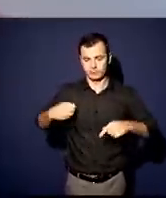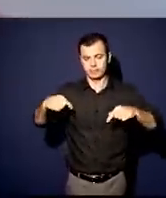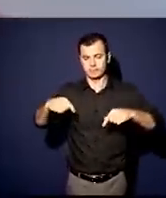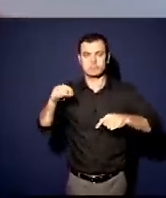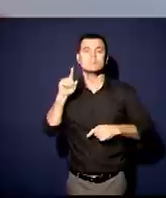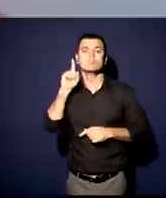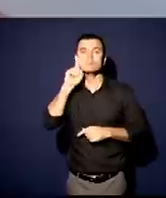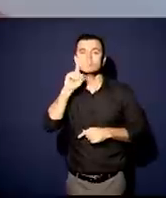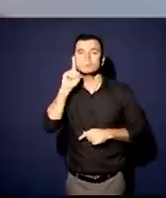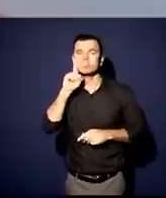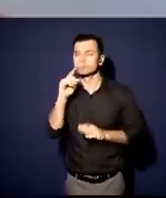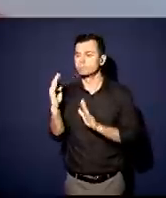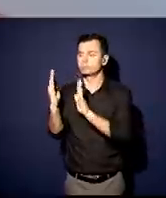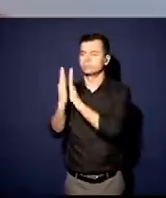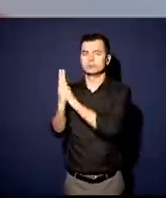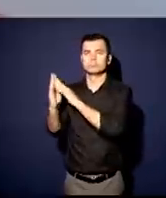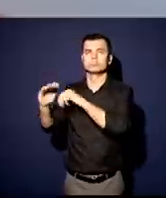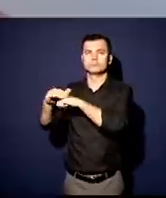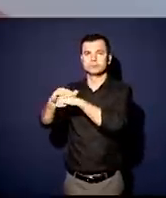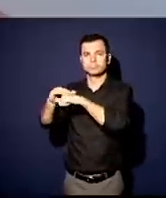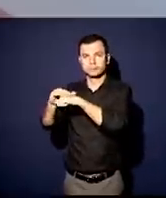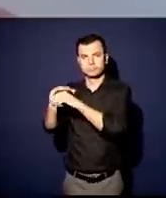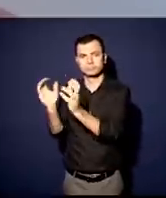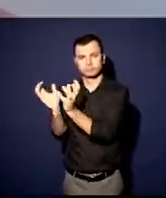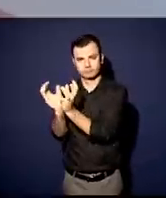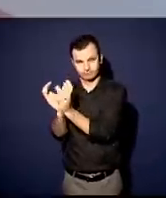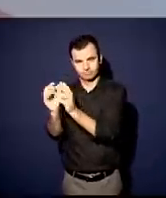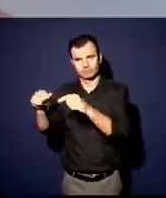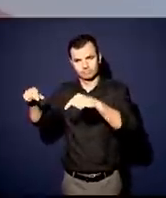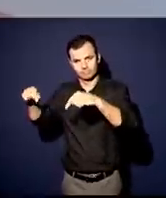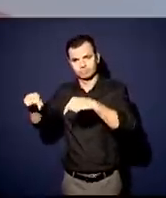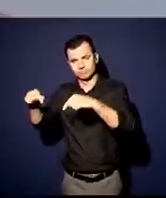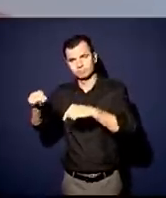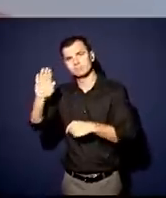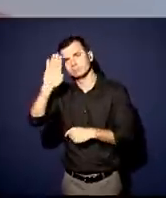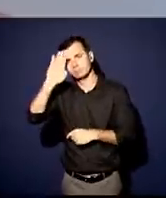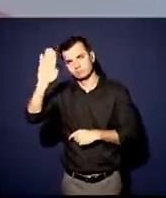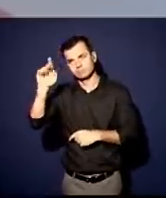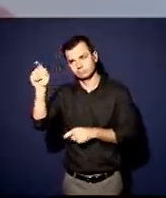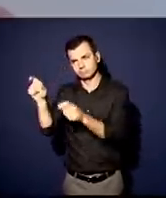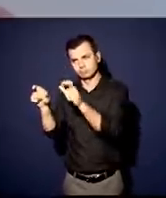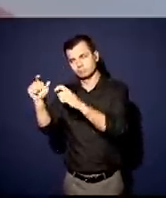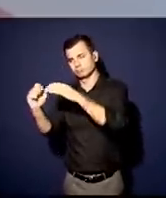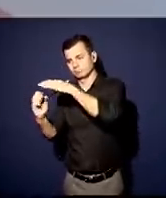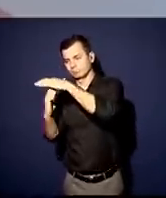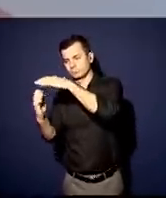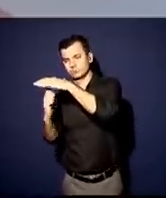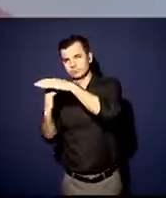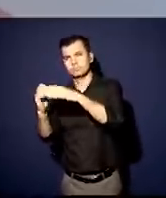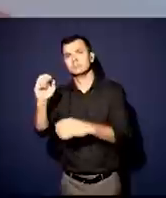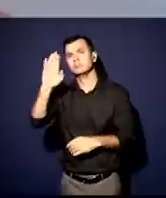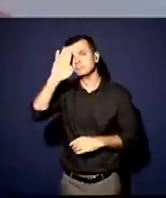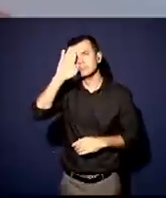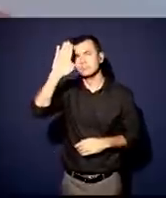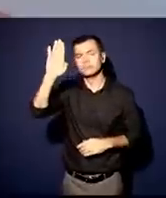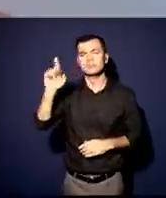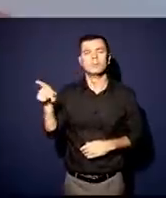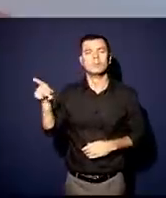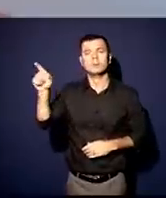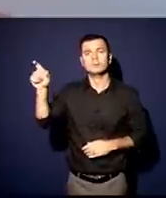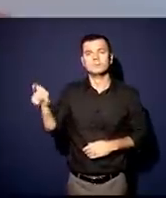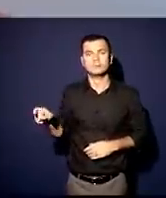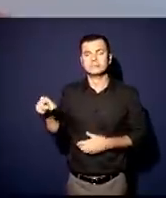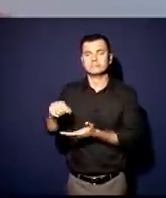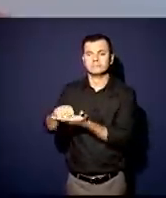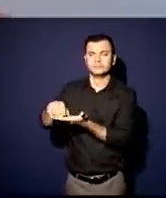falar com a turma aqui, principalmente com os empresários, e principalmente o setor